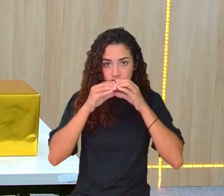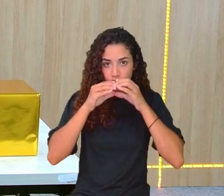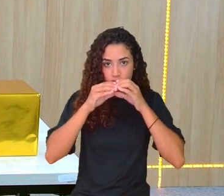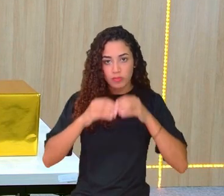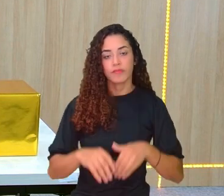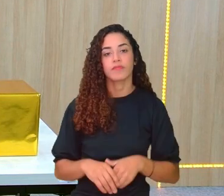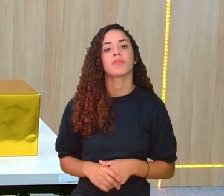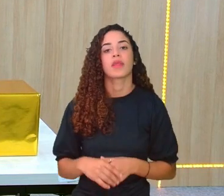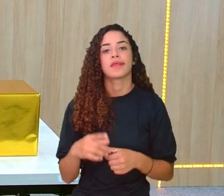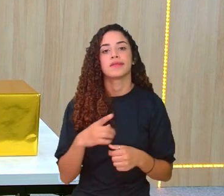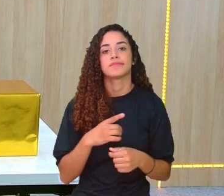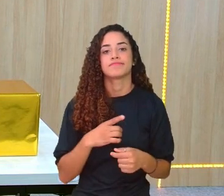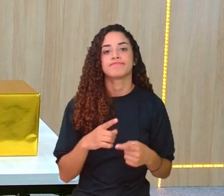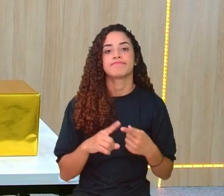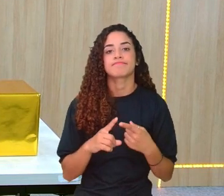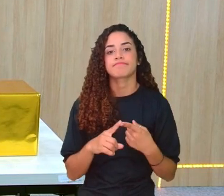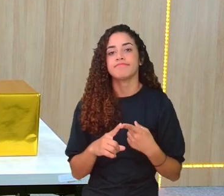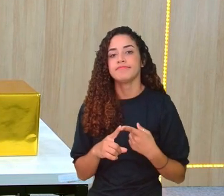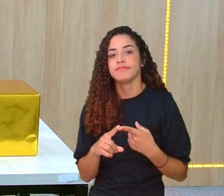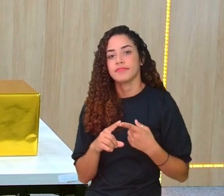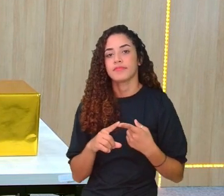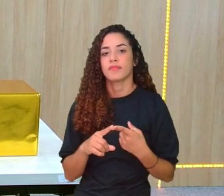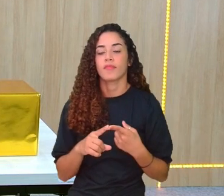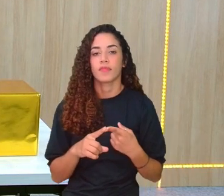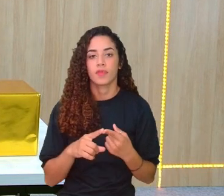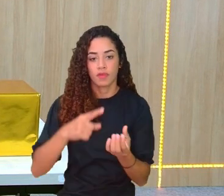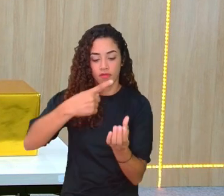Vamos lá. Um de linguiça, um de